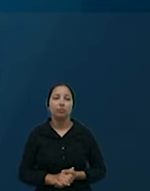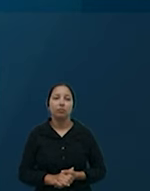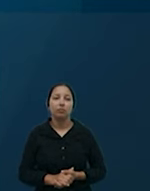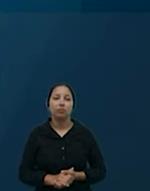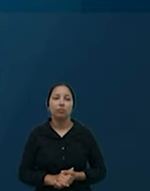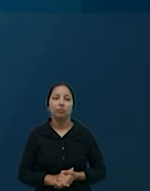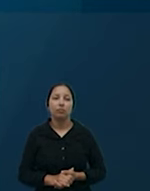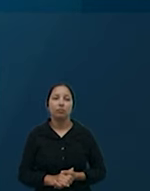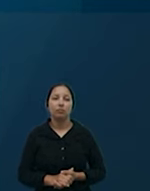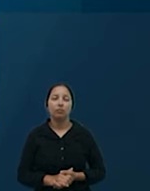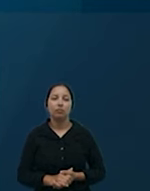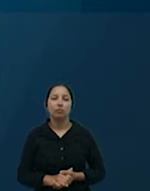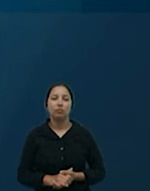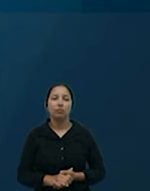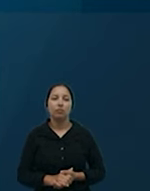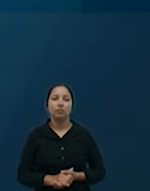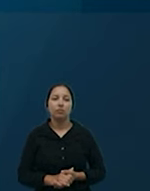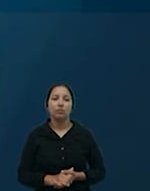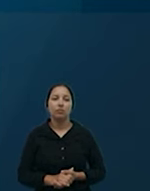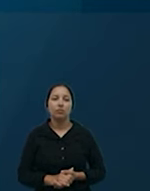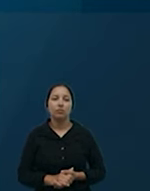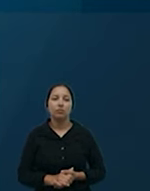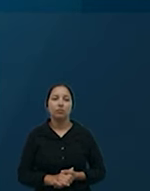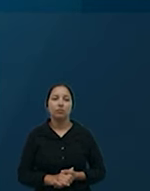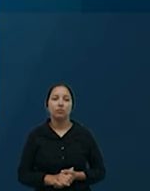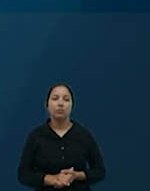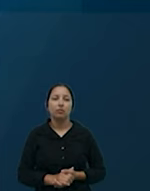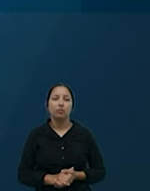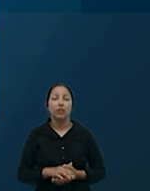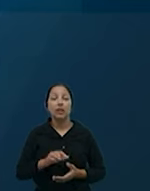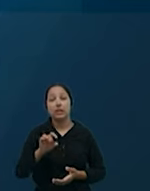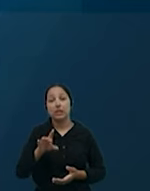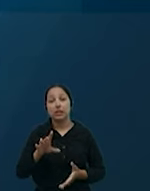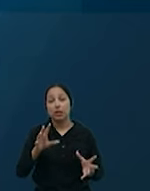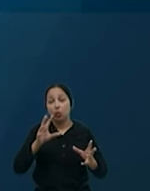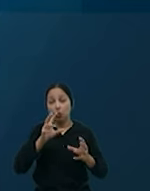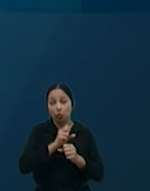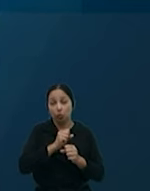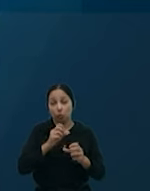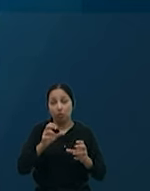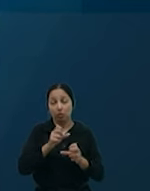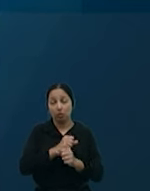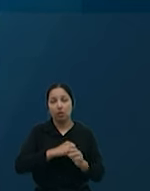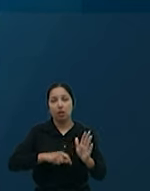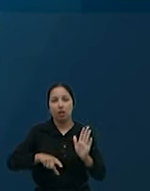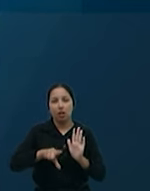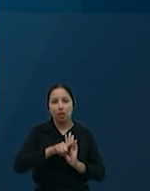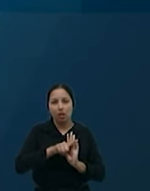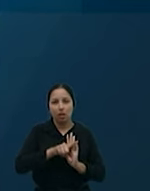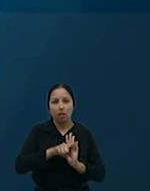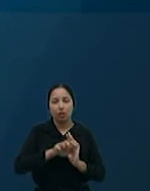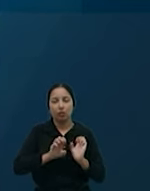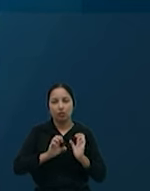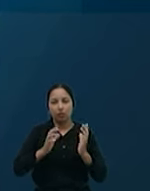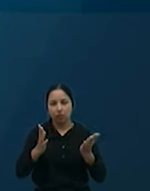Se for a contar da citação, se for a contar o evento da lei, como nós temos decisões aqui, vai